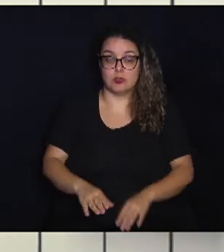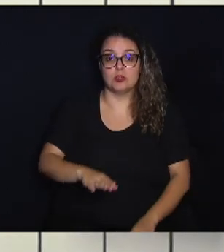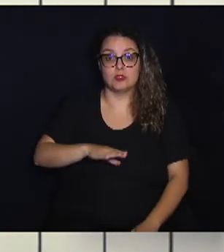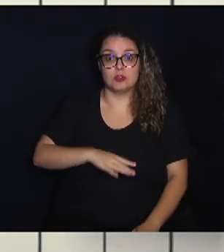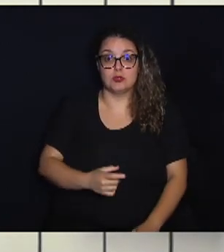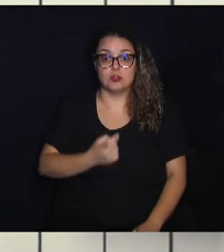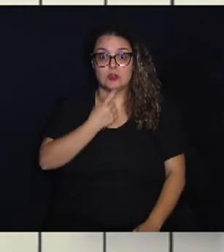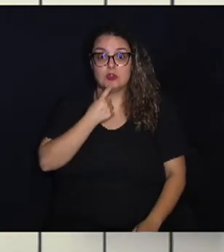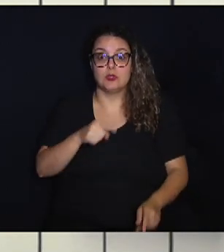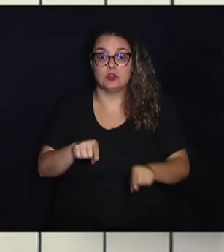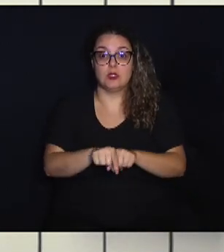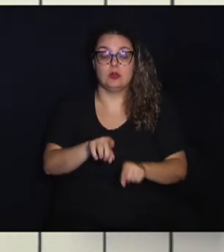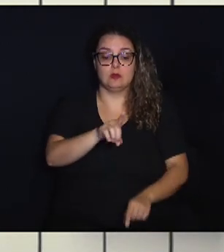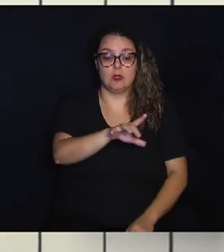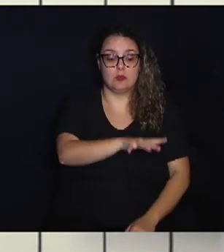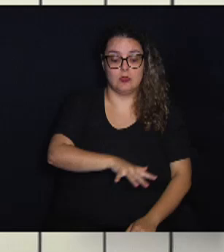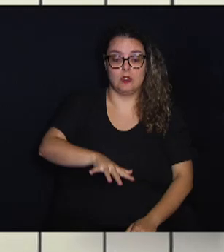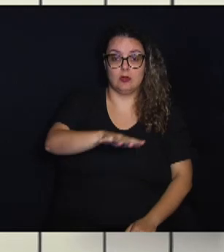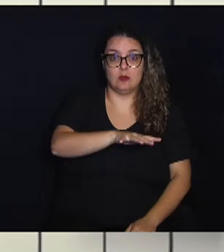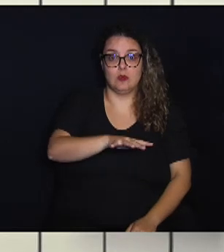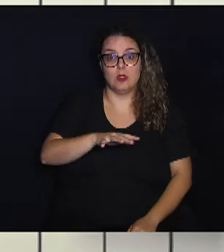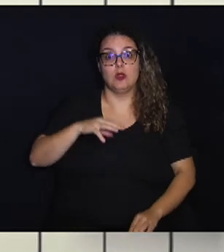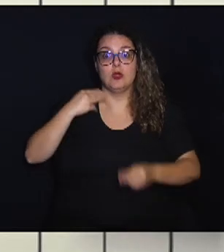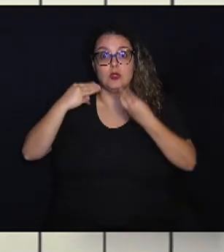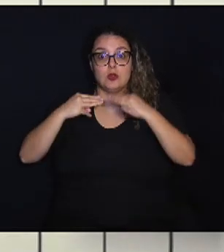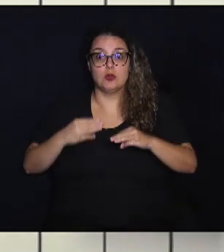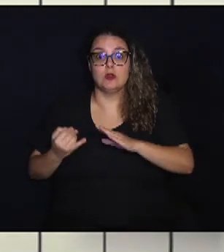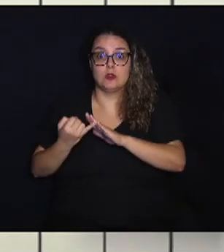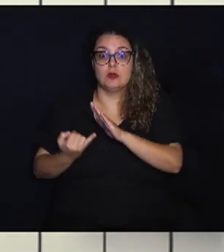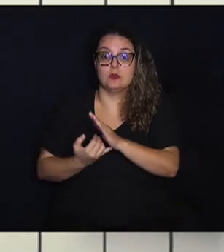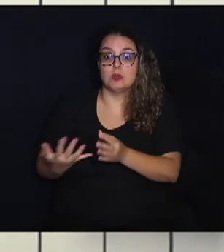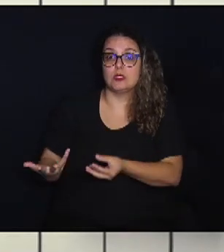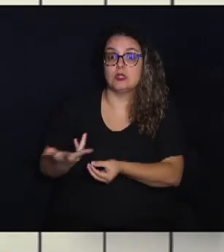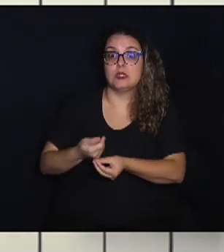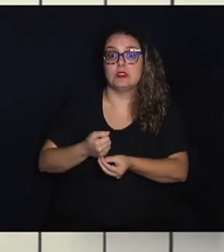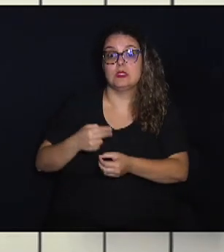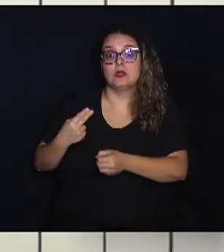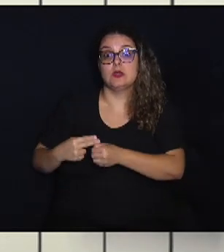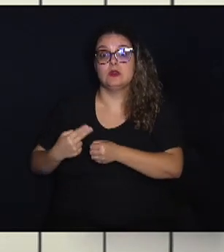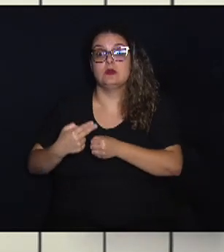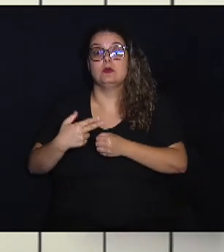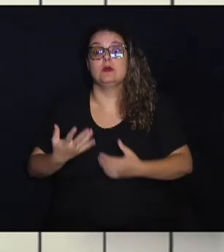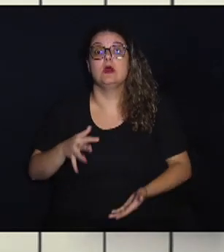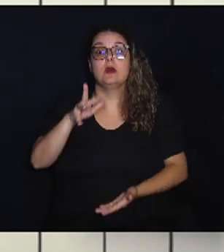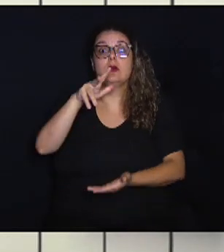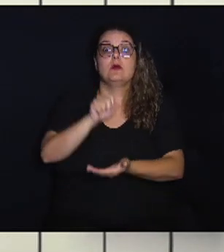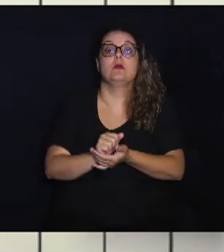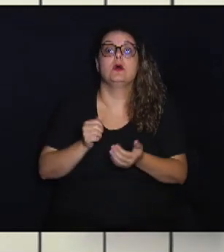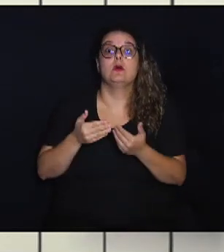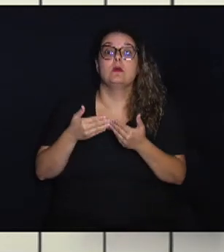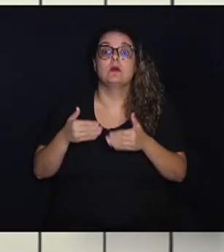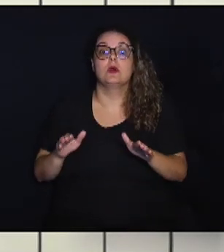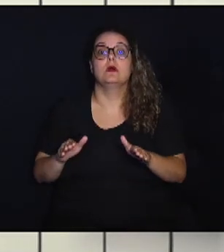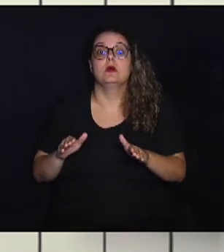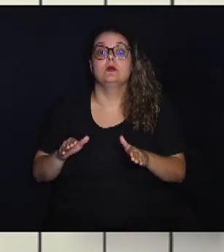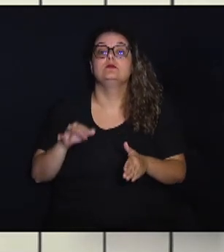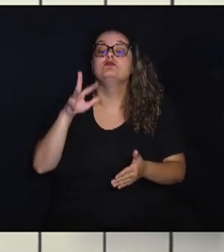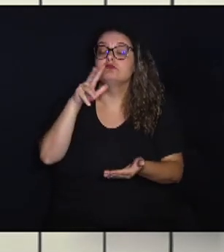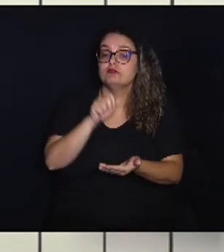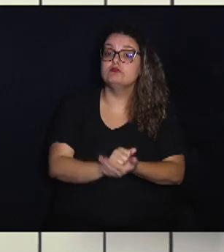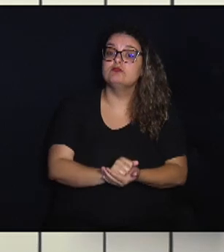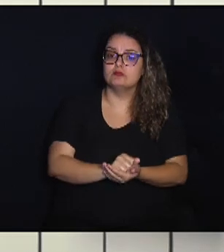e pelo Departamento de Música do Instituto de Artes da Unicamp, está com o cadastro aberto para matrículas